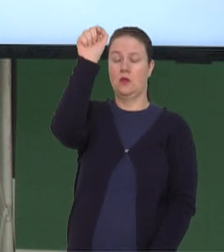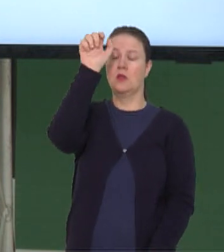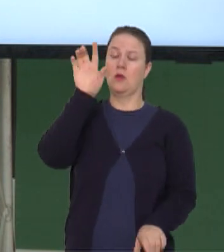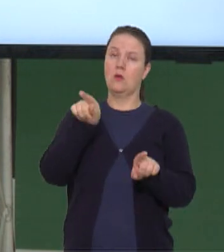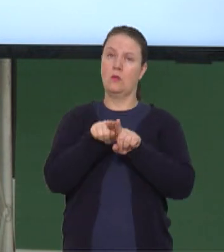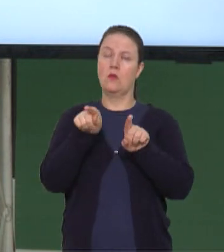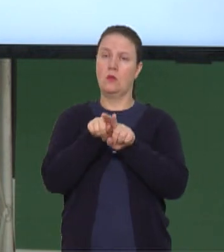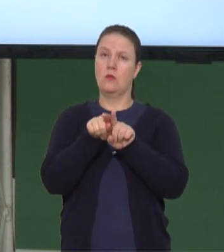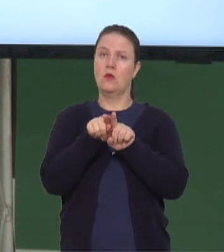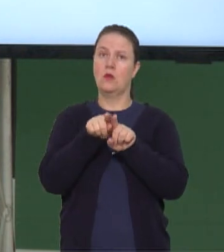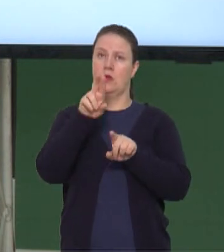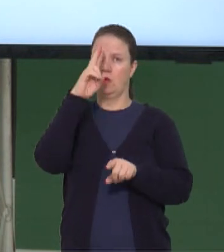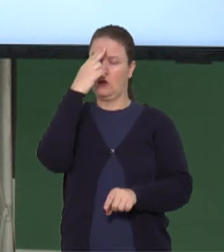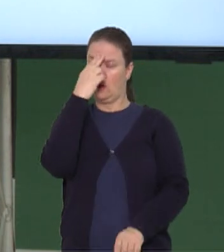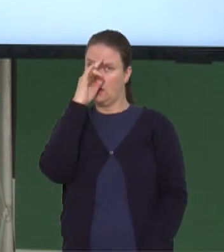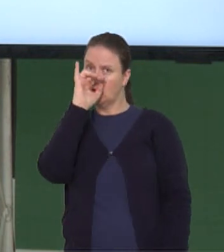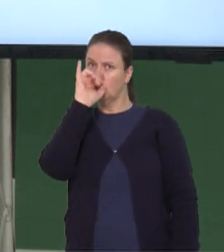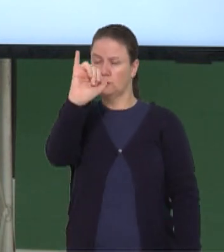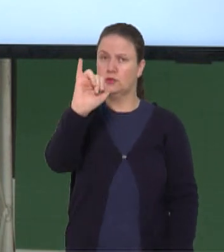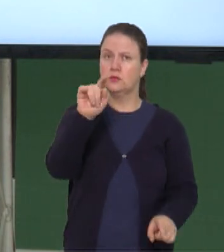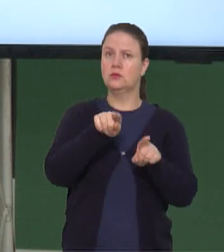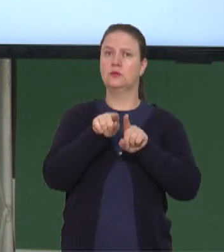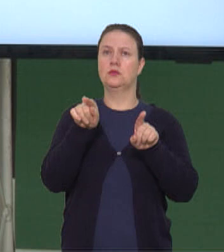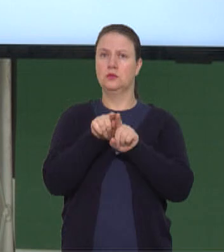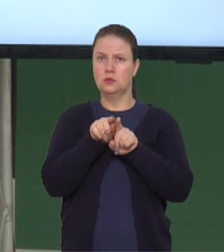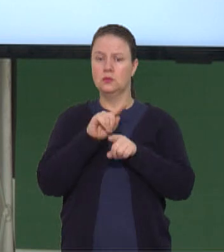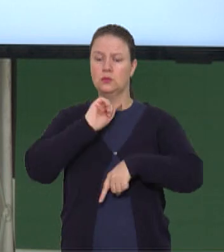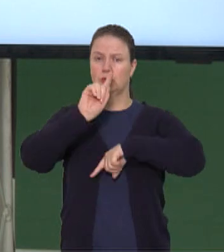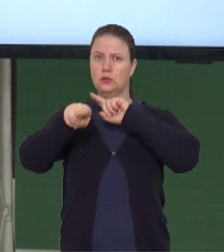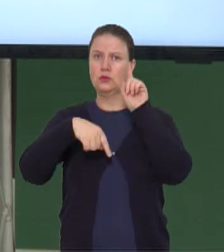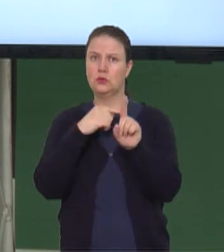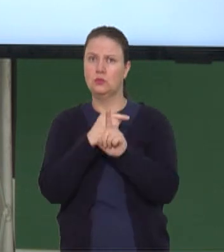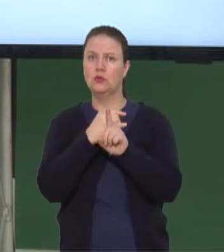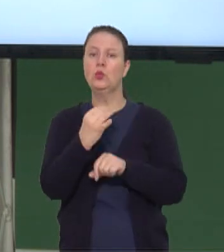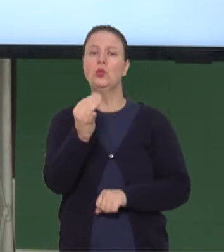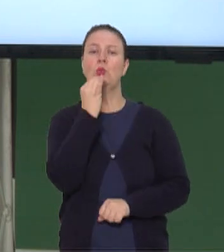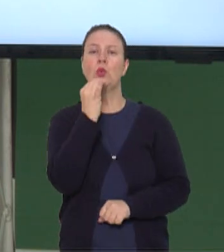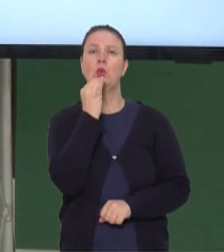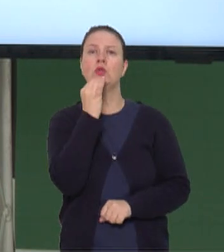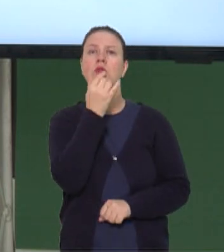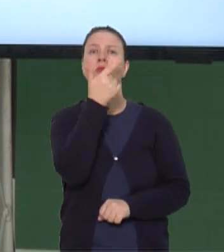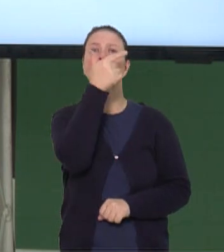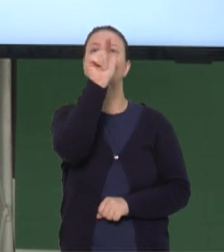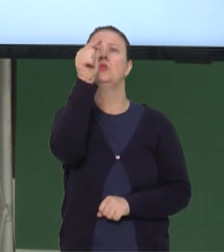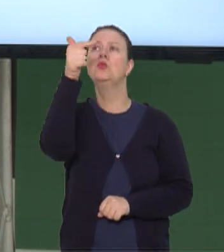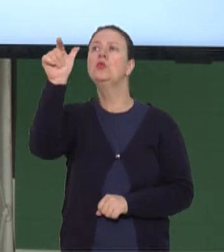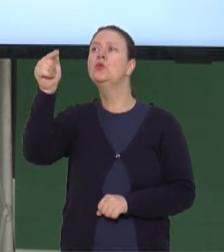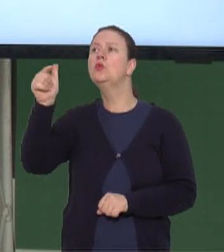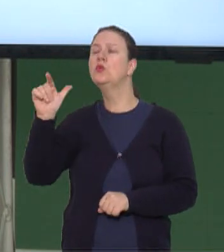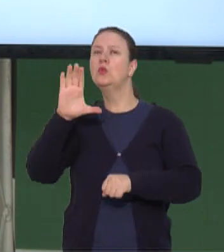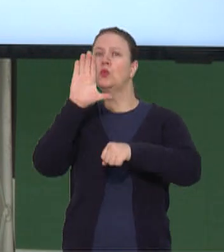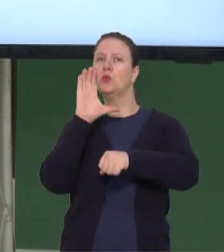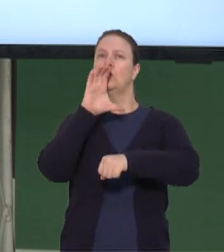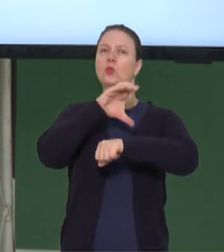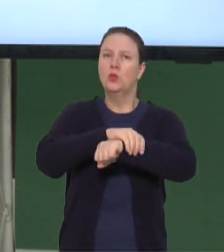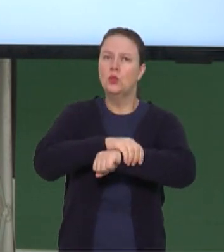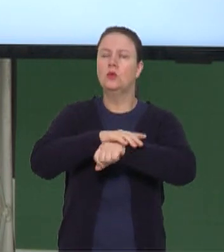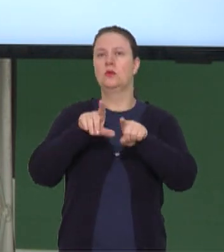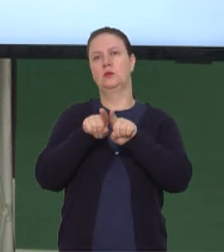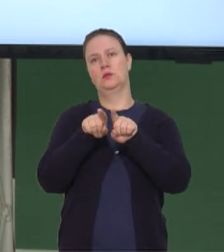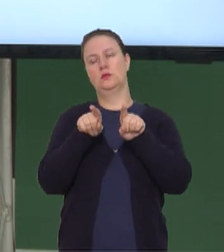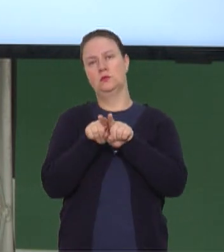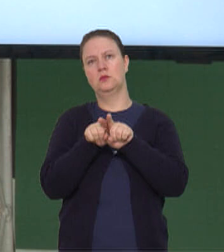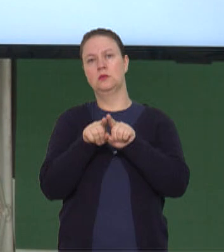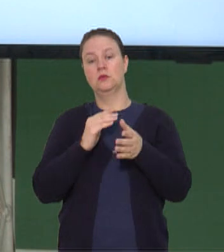a independência do Haiti, né, que também vai servir depois de pressuposto para a independência de outras colônias. Então é sempre assim, se